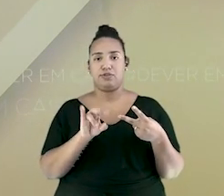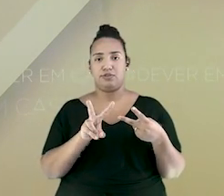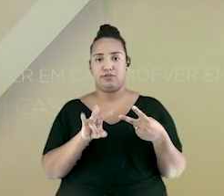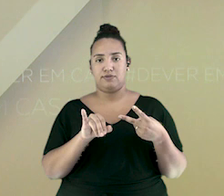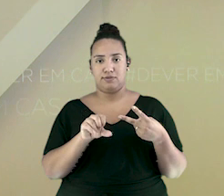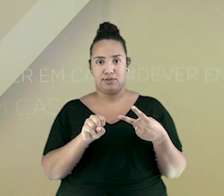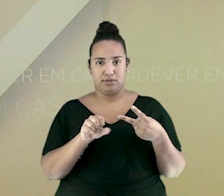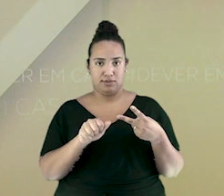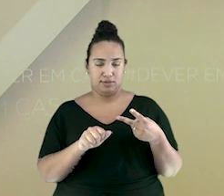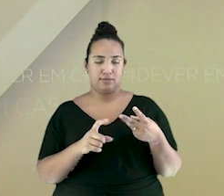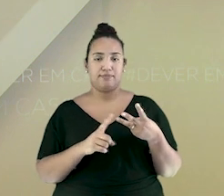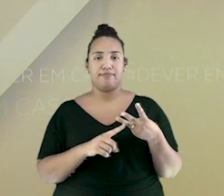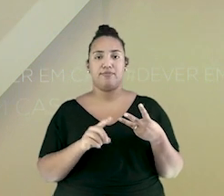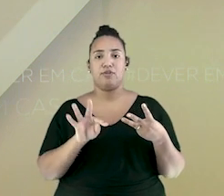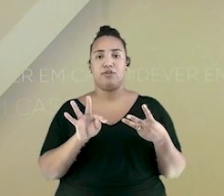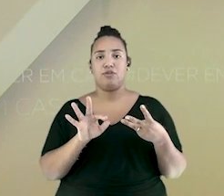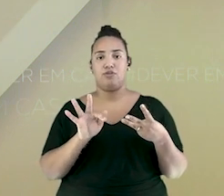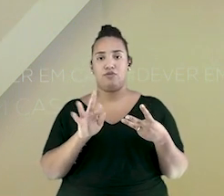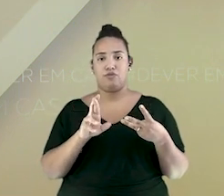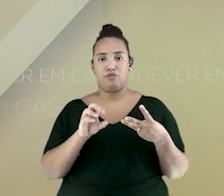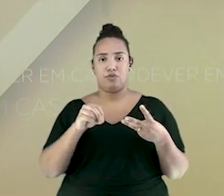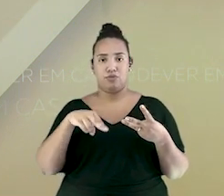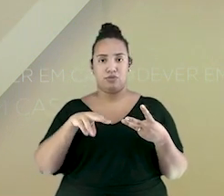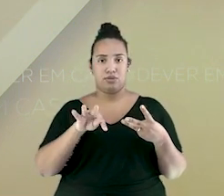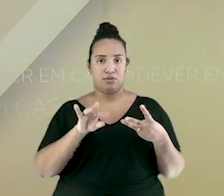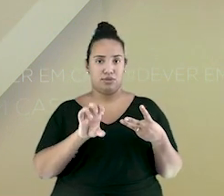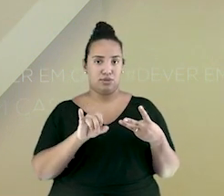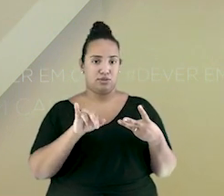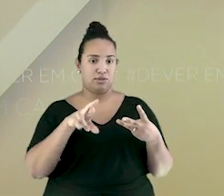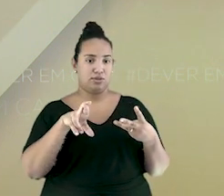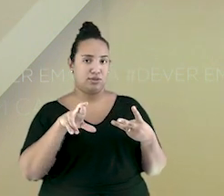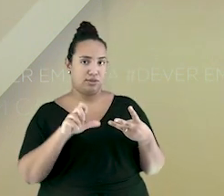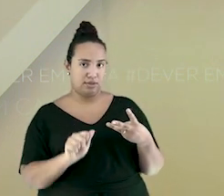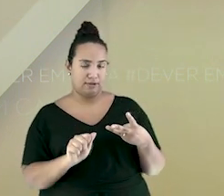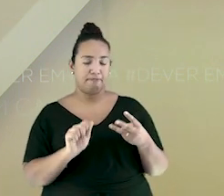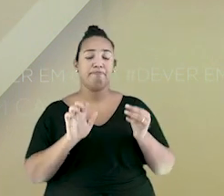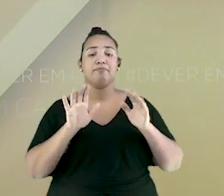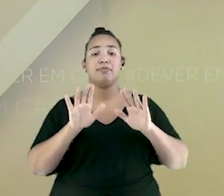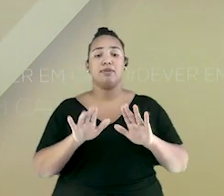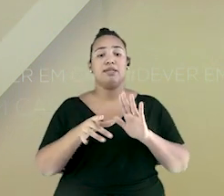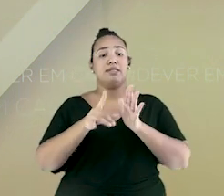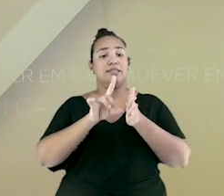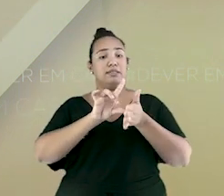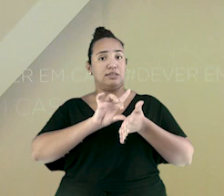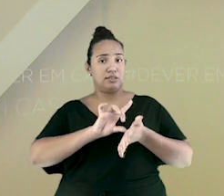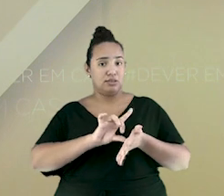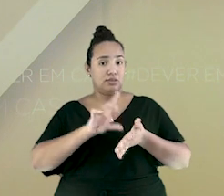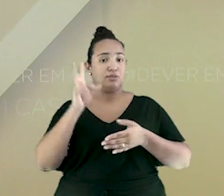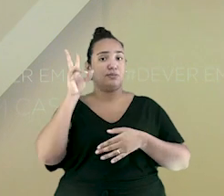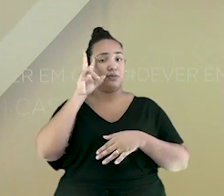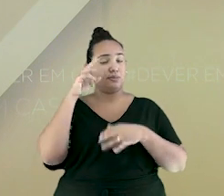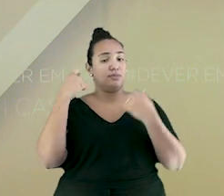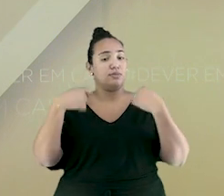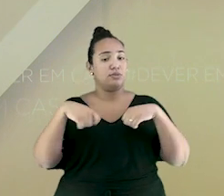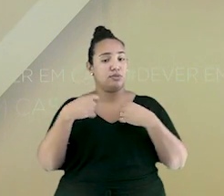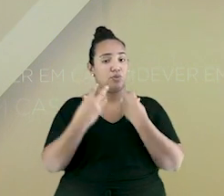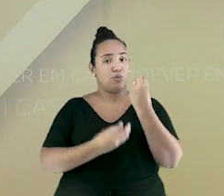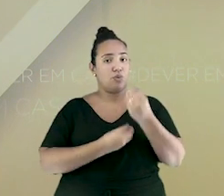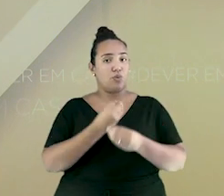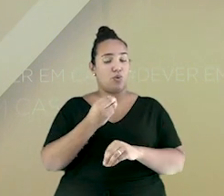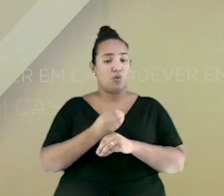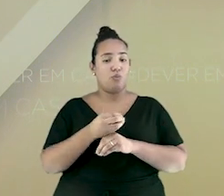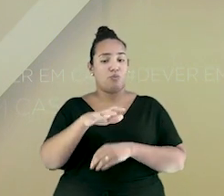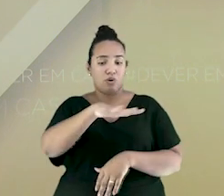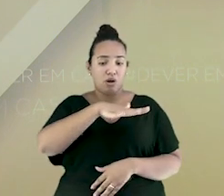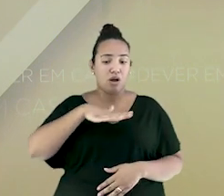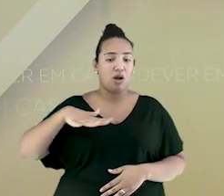esse assunto, é importante relembrarmos alguns pontos sobre divisão territorial. E claro, os